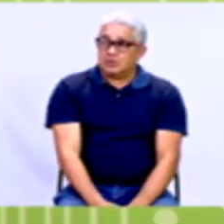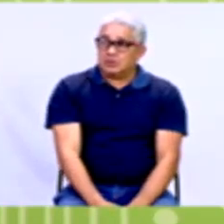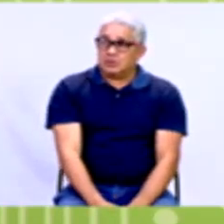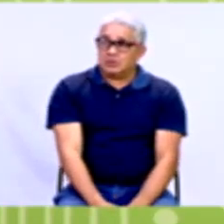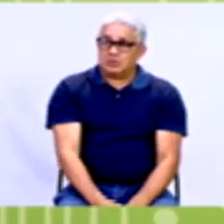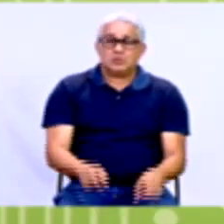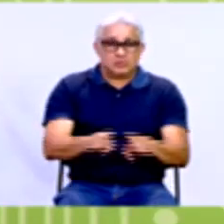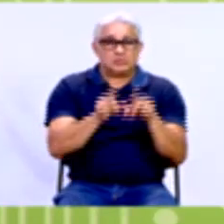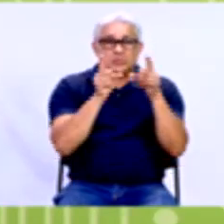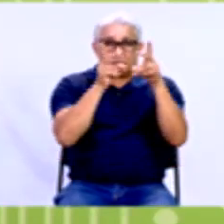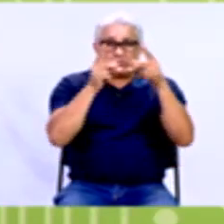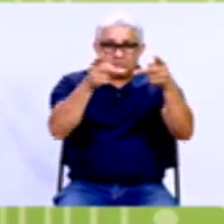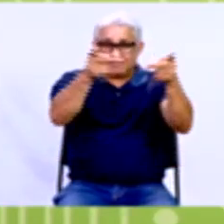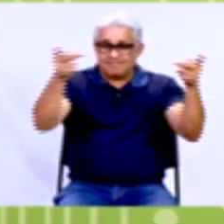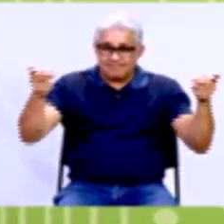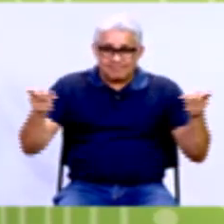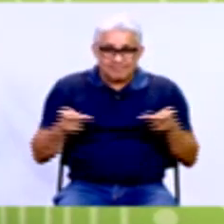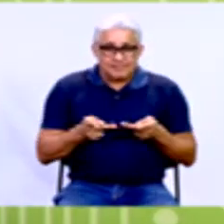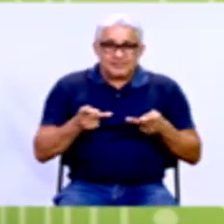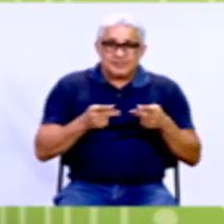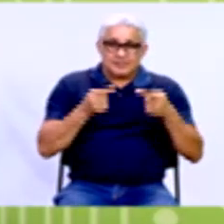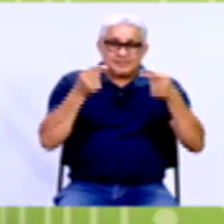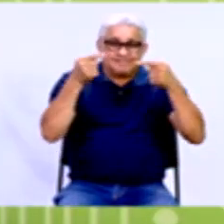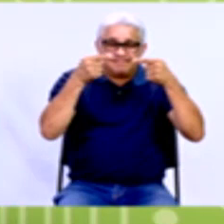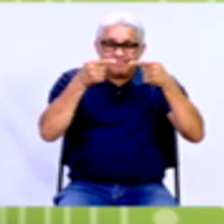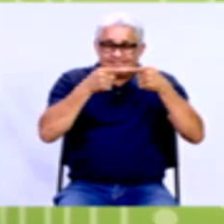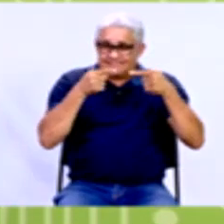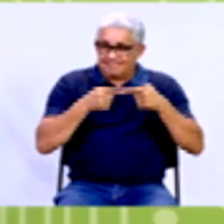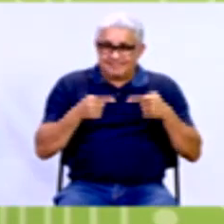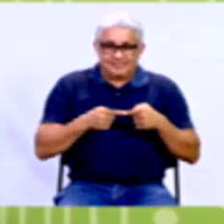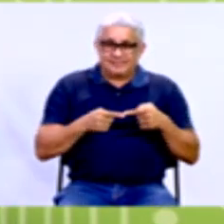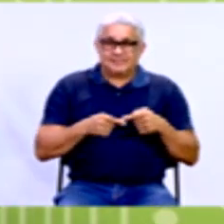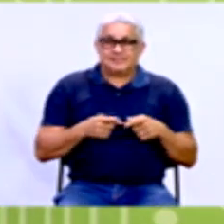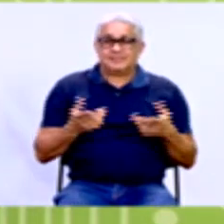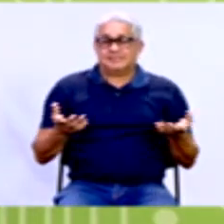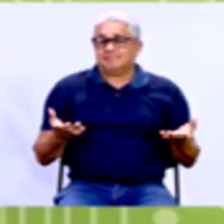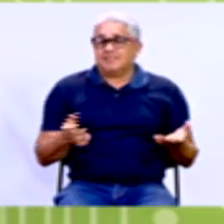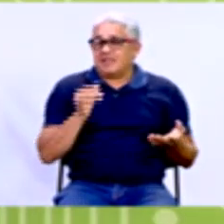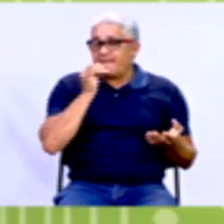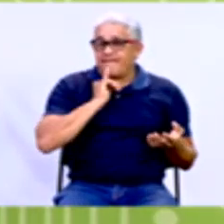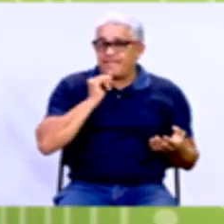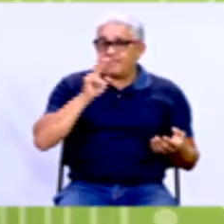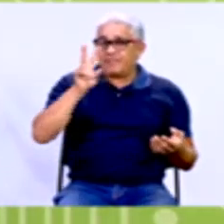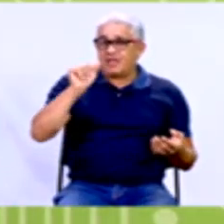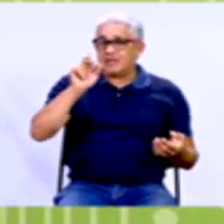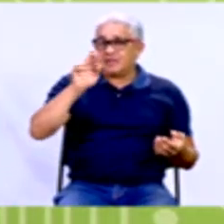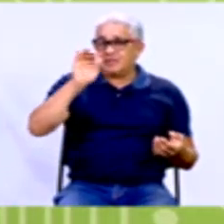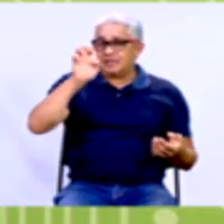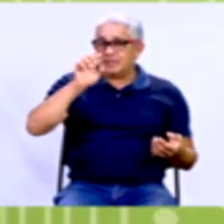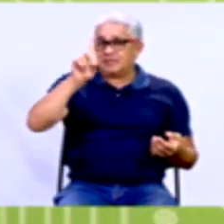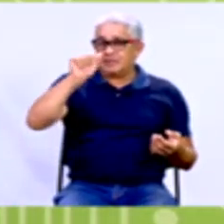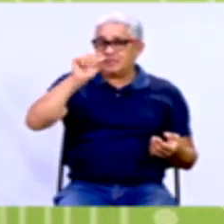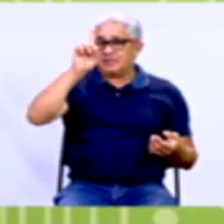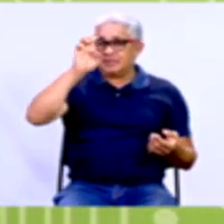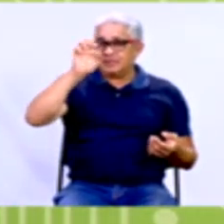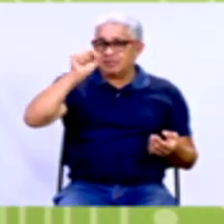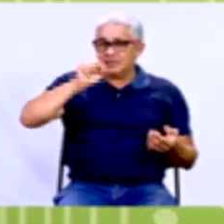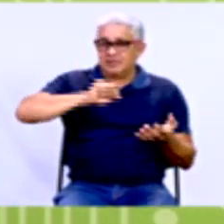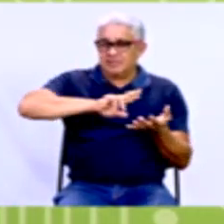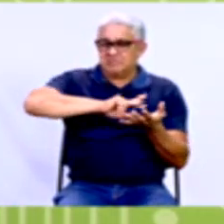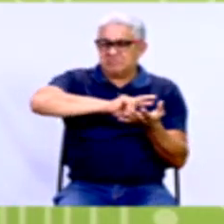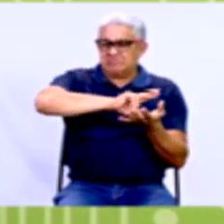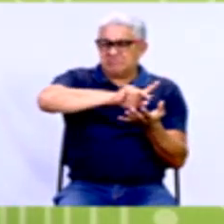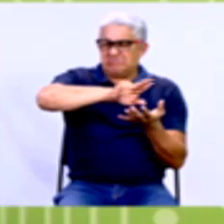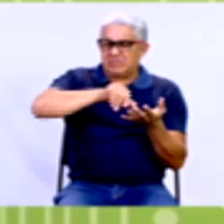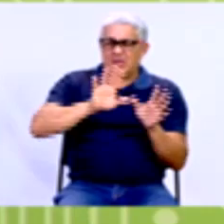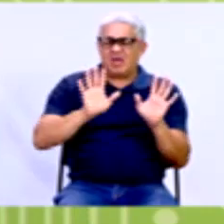a minha venda de pizza não está tendo muita correlação com o fator de variedades, então vou deixar do jeito que está,